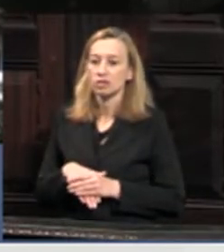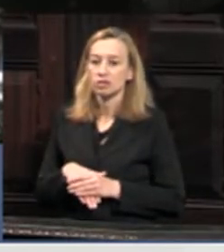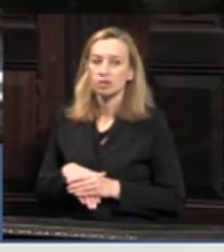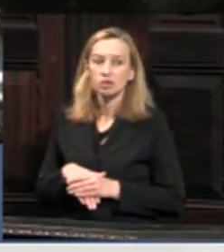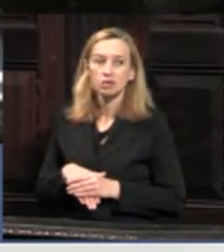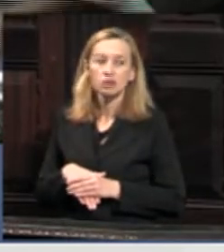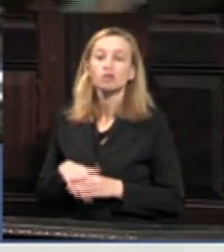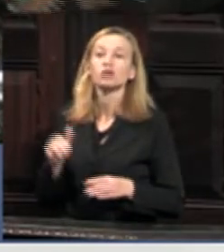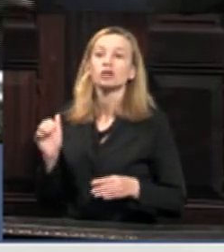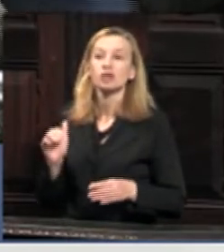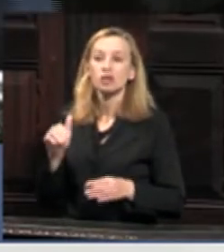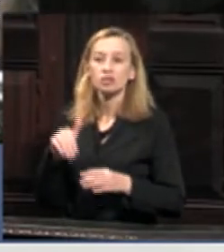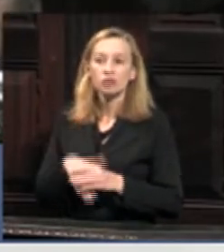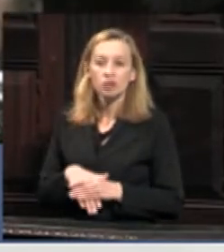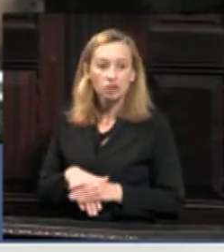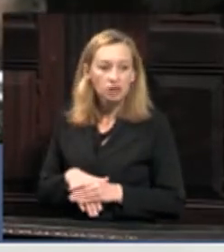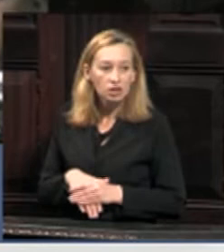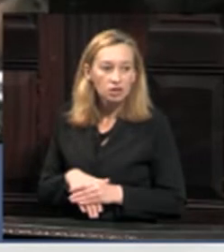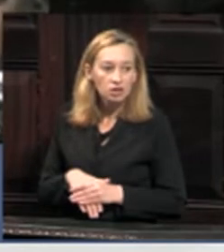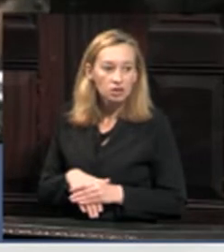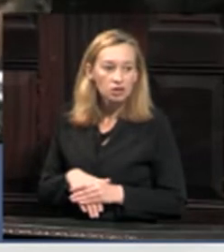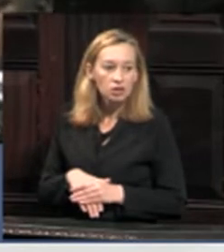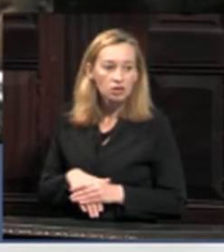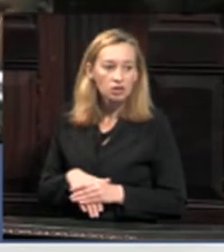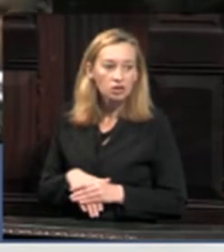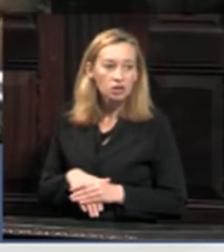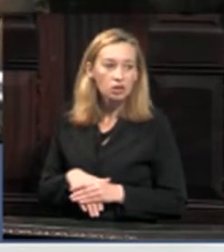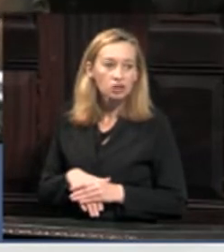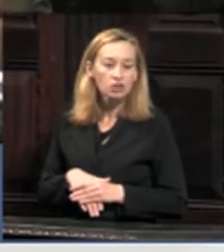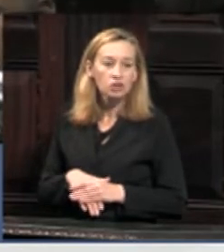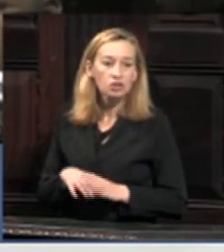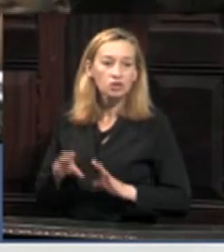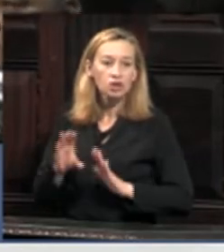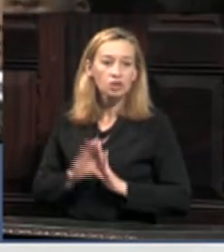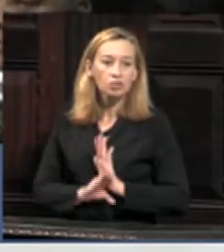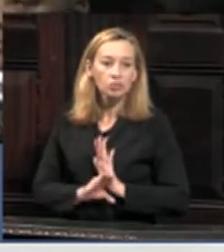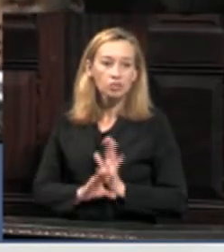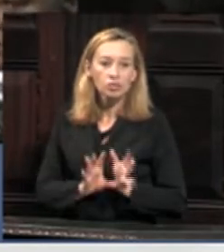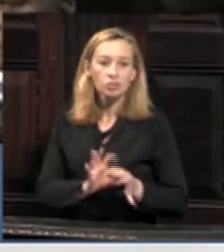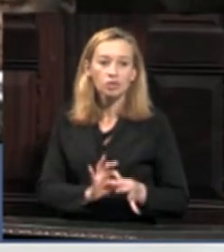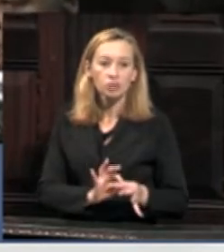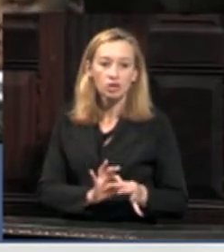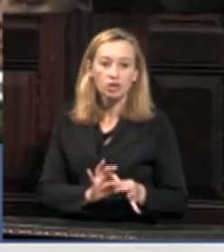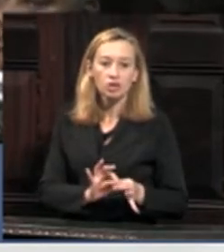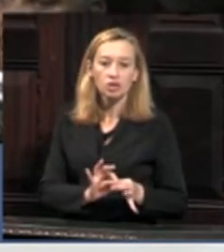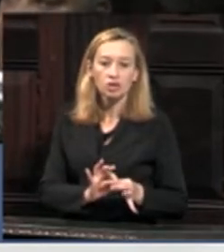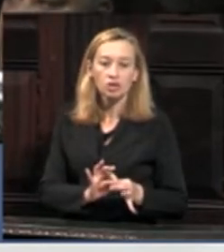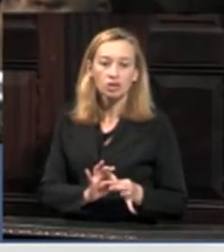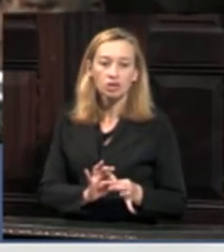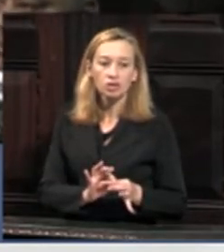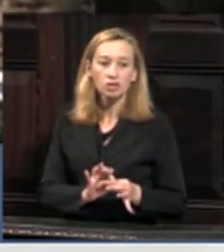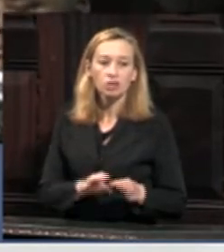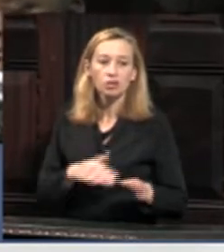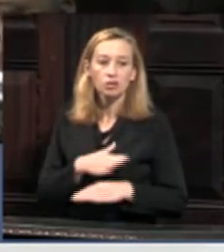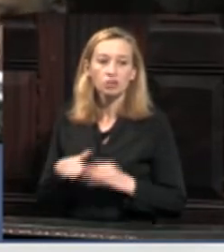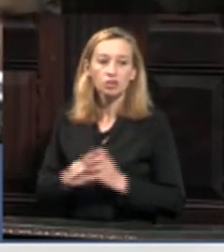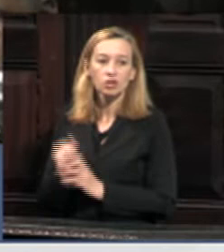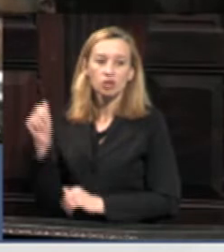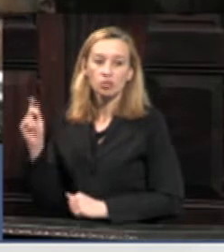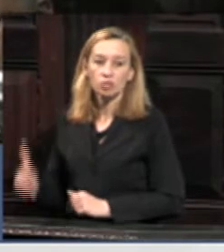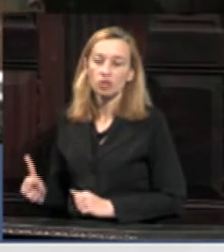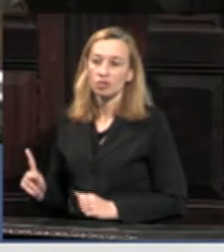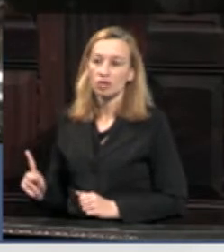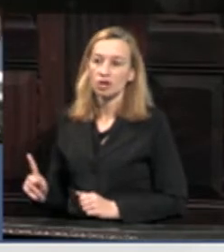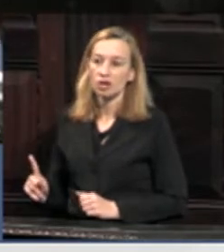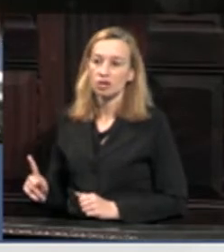Em votação, a indicação assim emendada. Senhores que aprovam, permaneçam como estão.